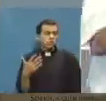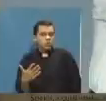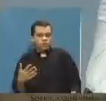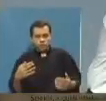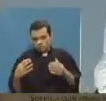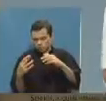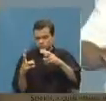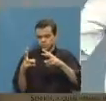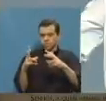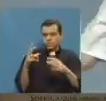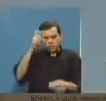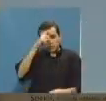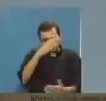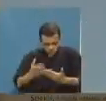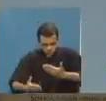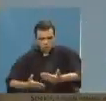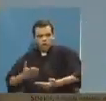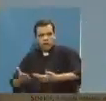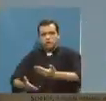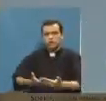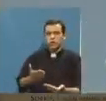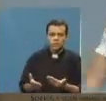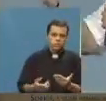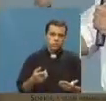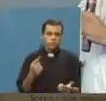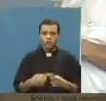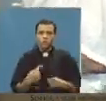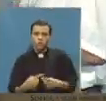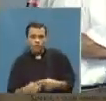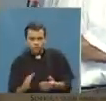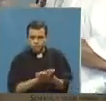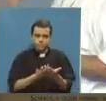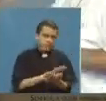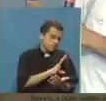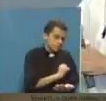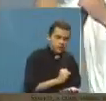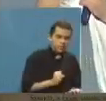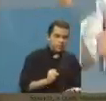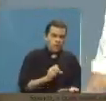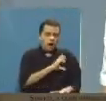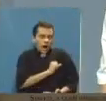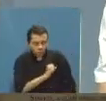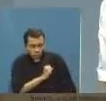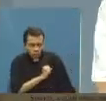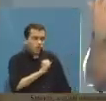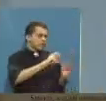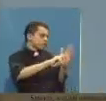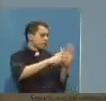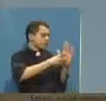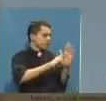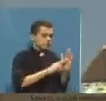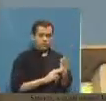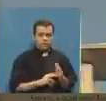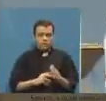verdade, não porque ele está na verdade ou está no erro. E isso tem que parar. Amar é corrigir. Deus